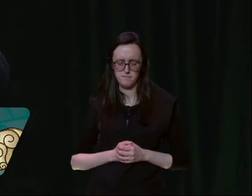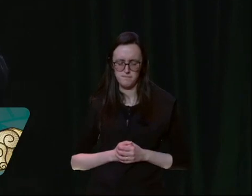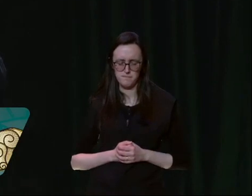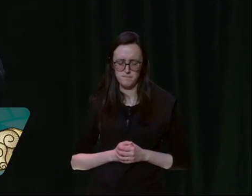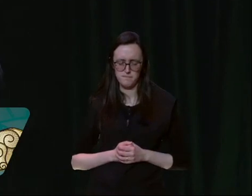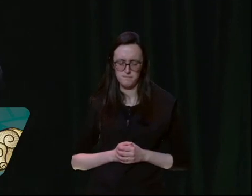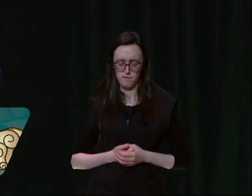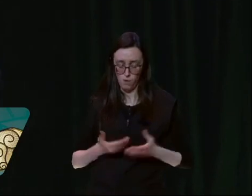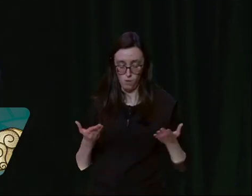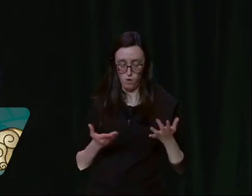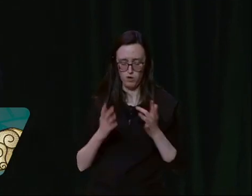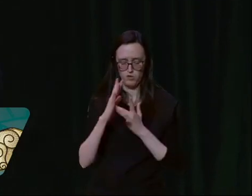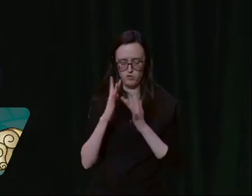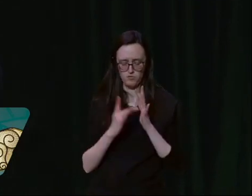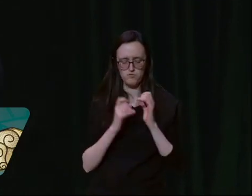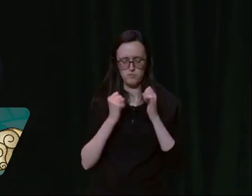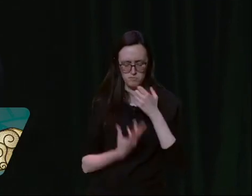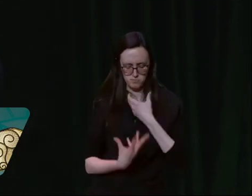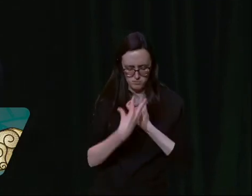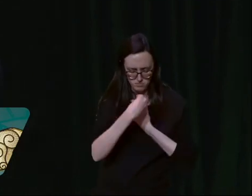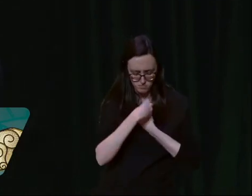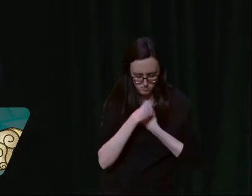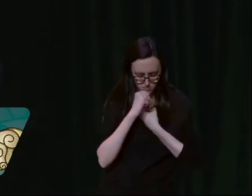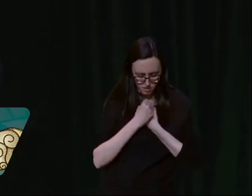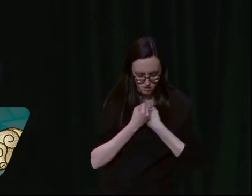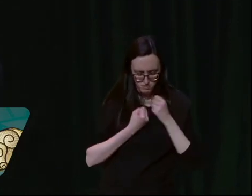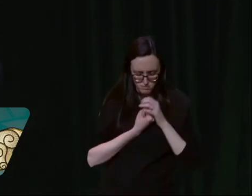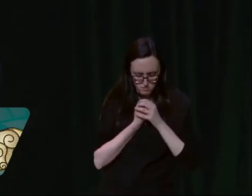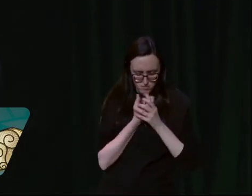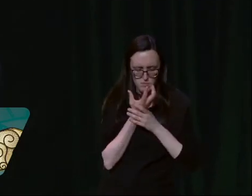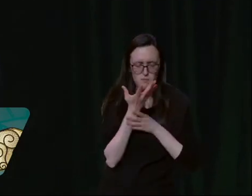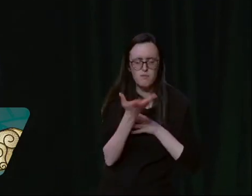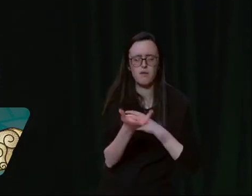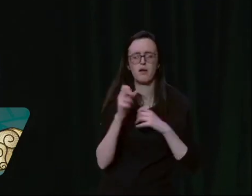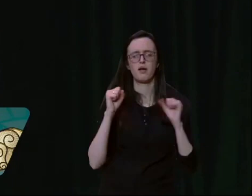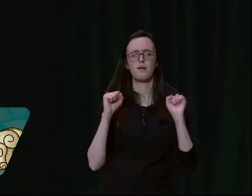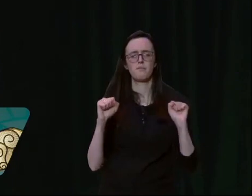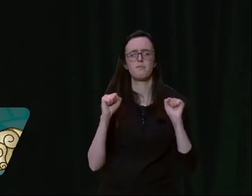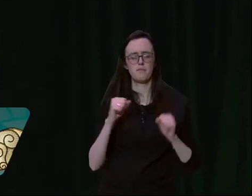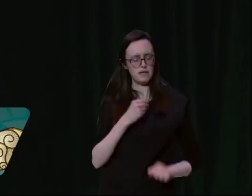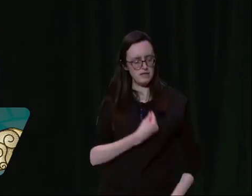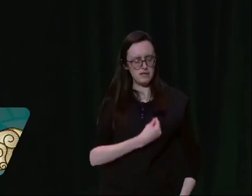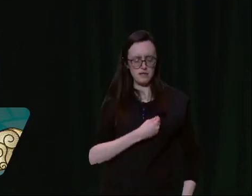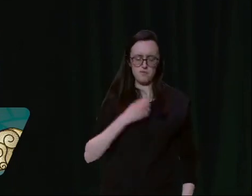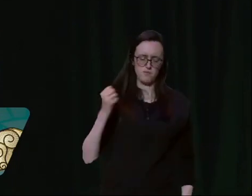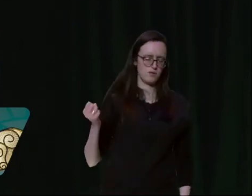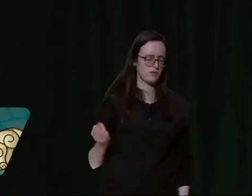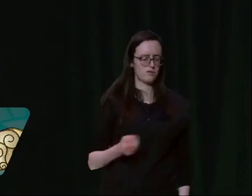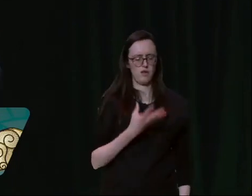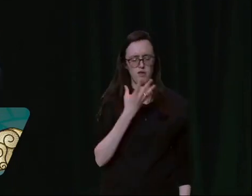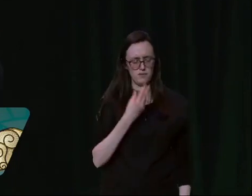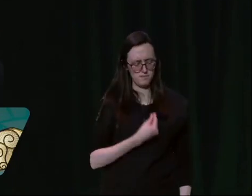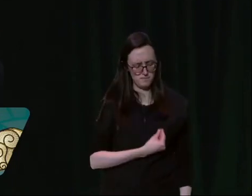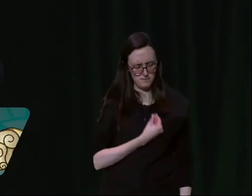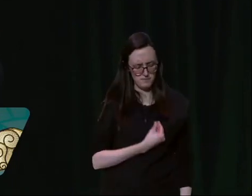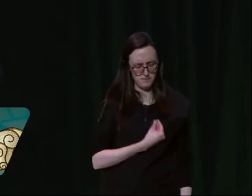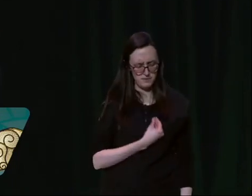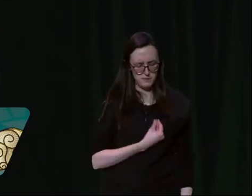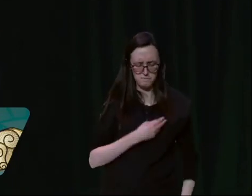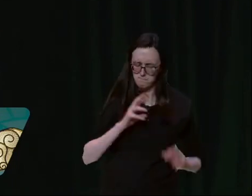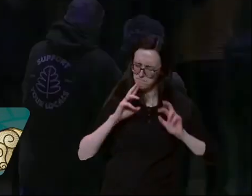possa nascer em cada coração, trazendo uma vida nova, uma vida